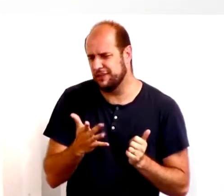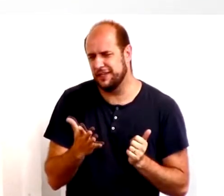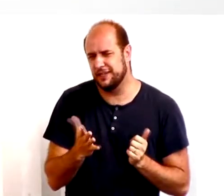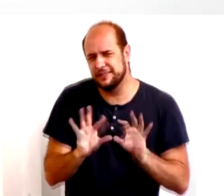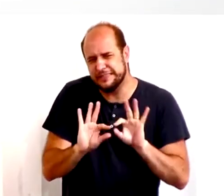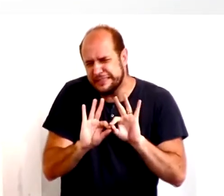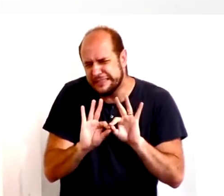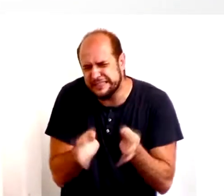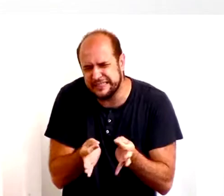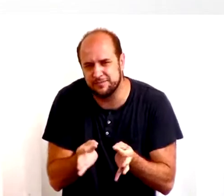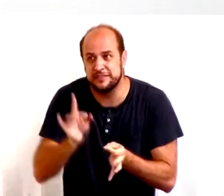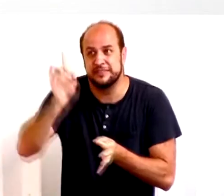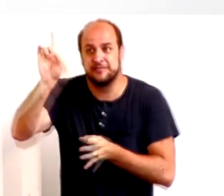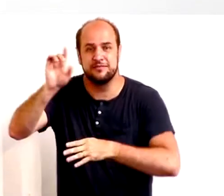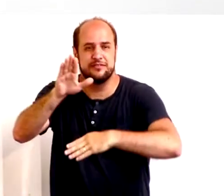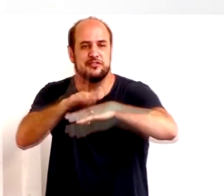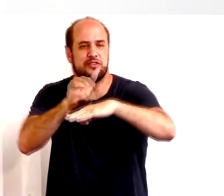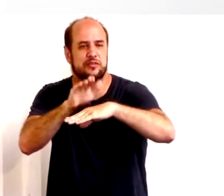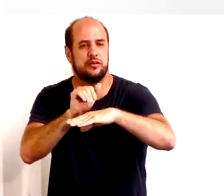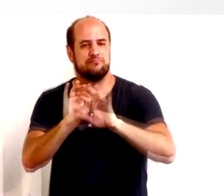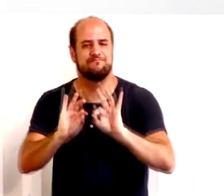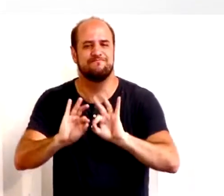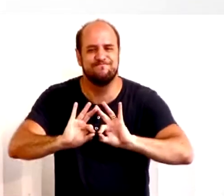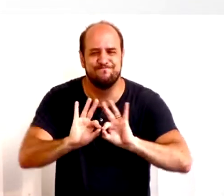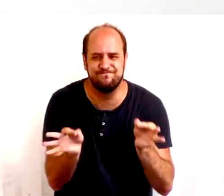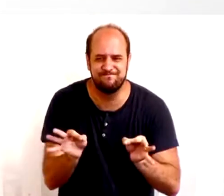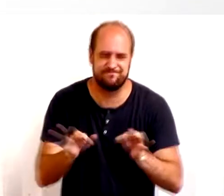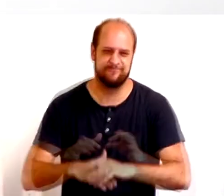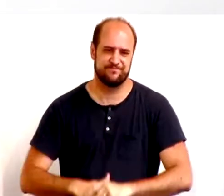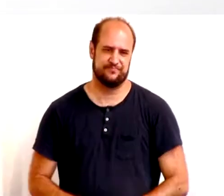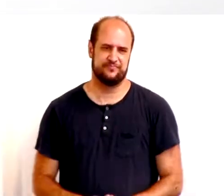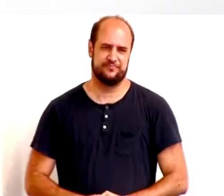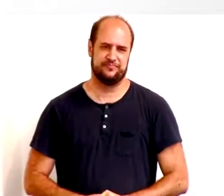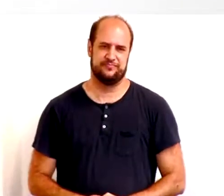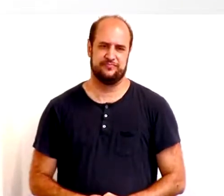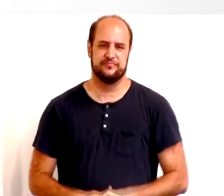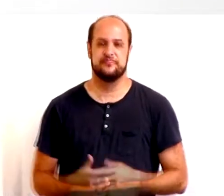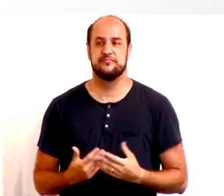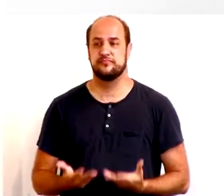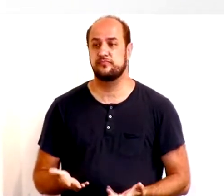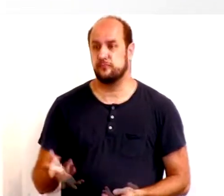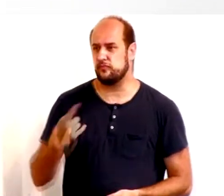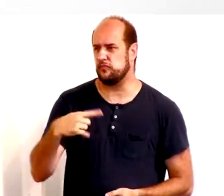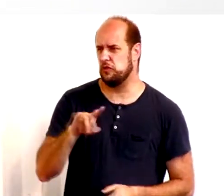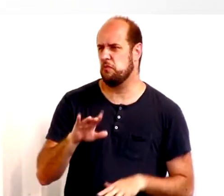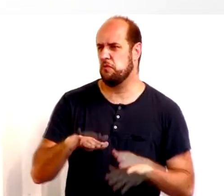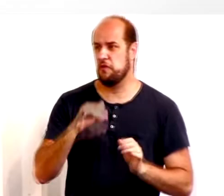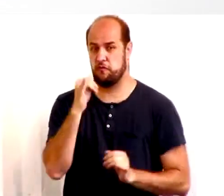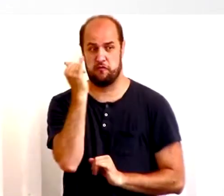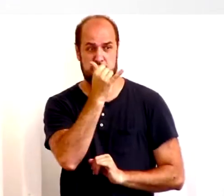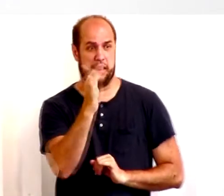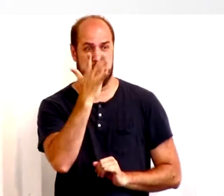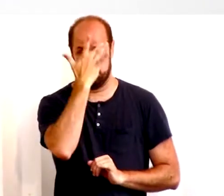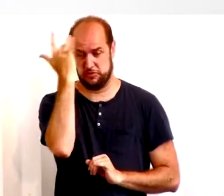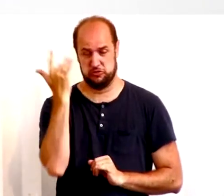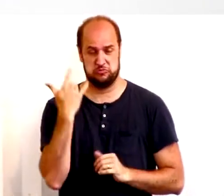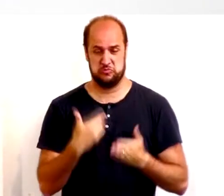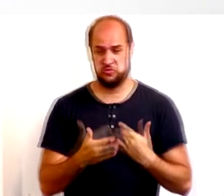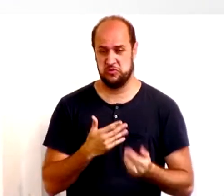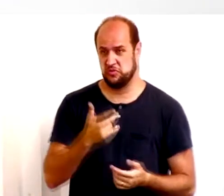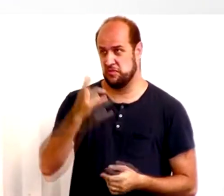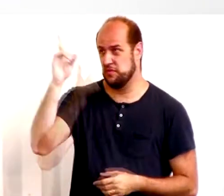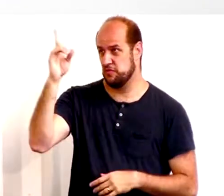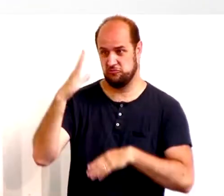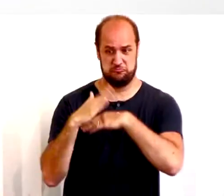eu e você podemos dizer, é isso que eu sou, não é? Eu e você podemos dizer para qualquer pessoa do mundo, é isso que eu